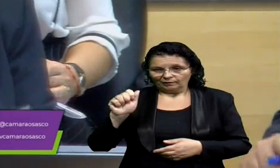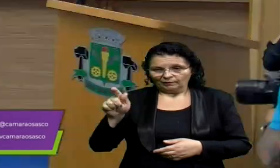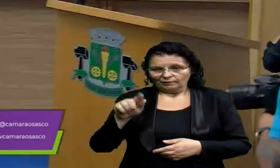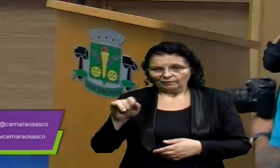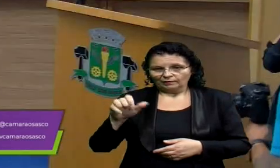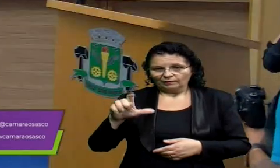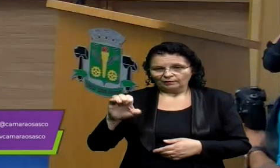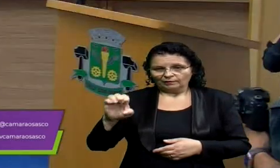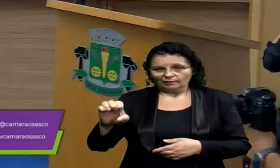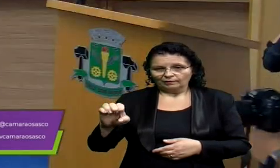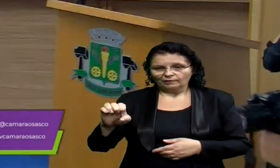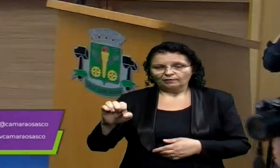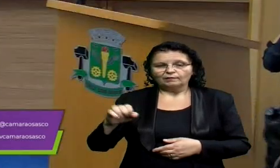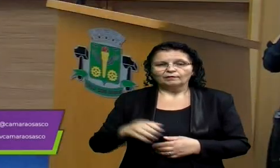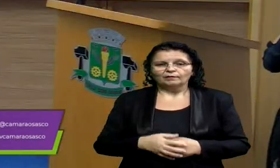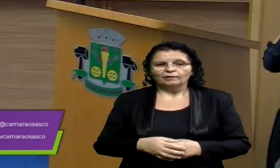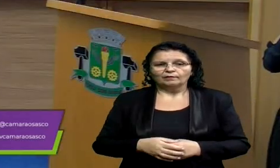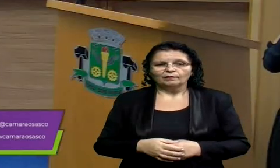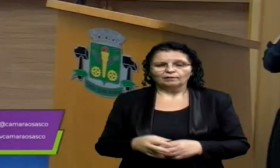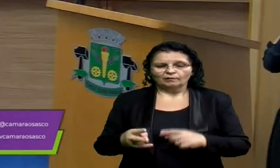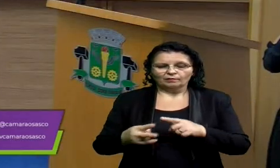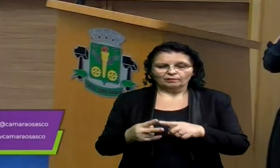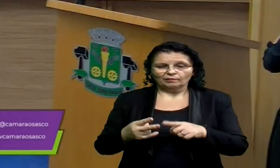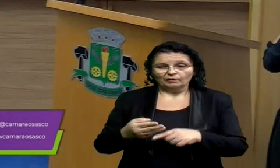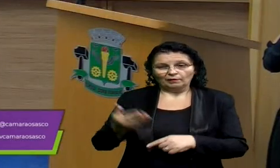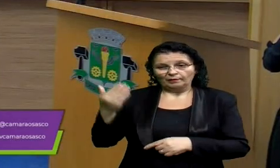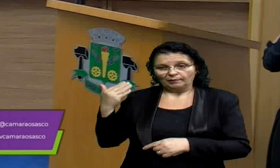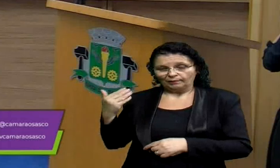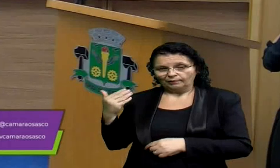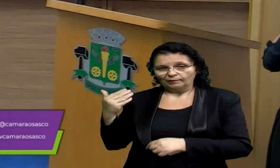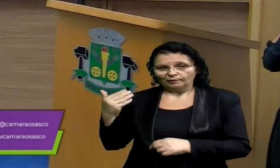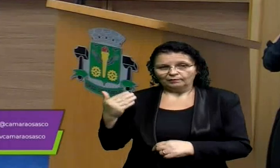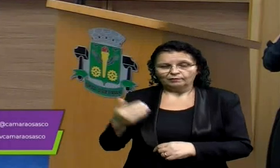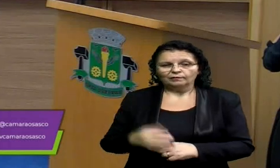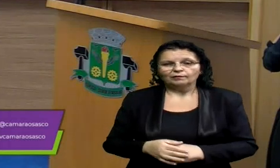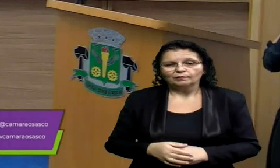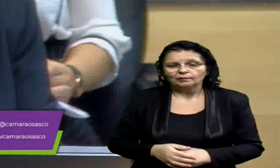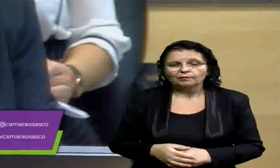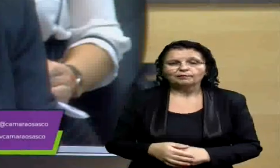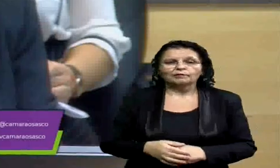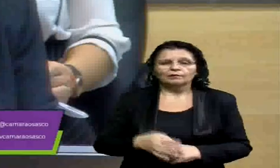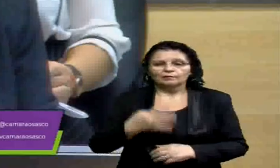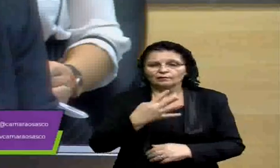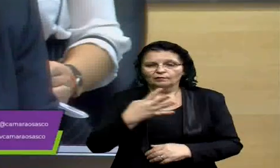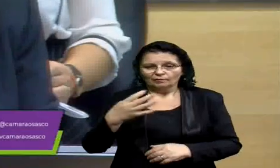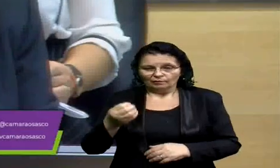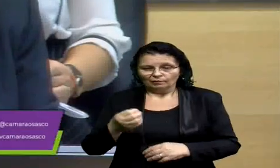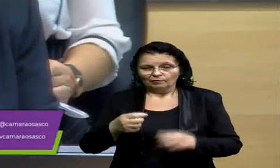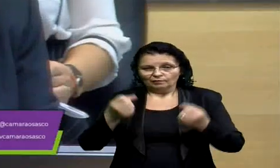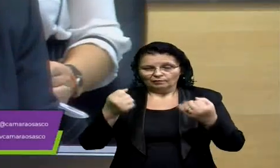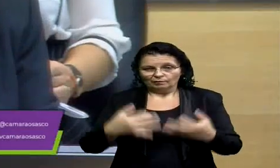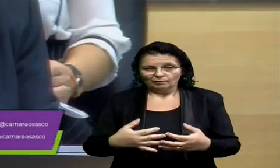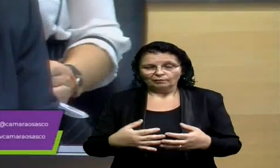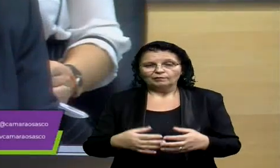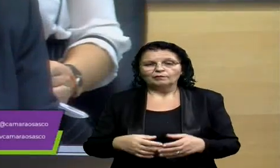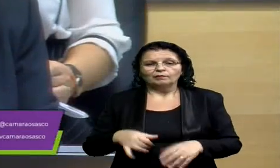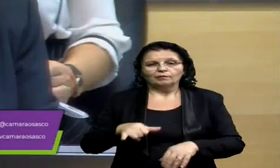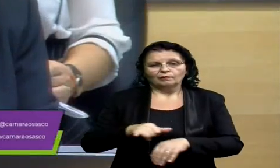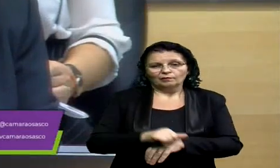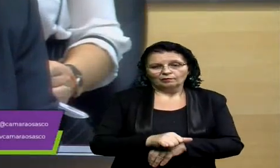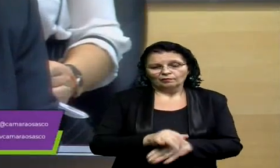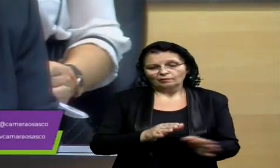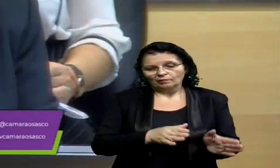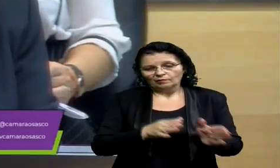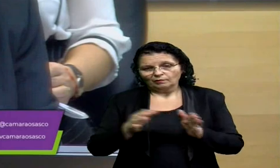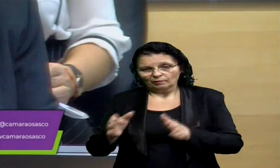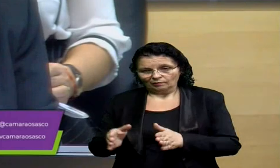duas justificativas de ausência da sessão passada da 4ª sessão venho por meio dessa informar a minha ausência durante a